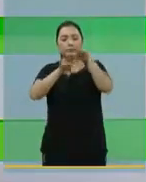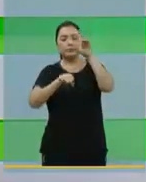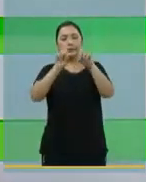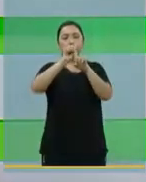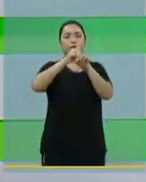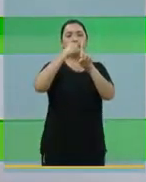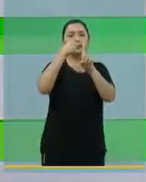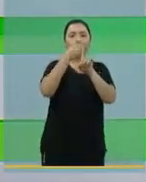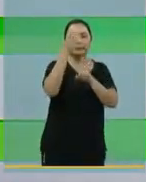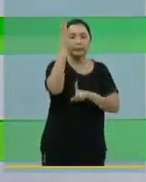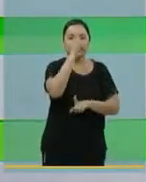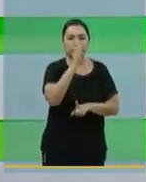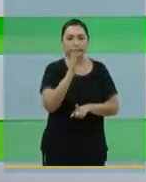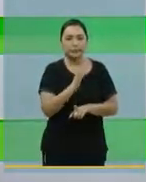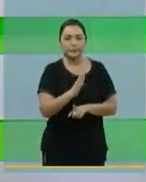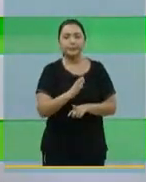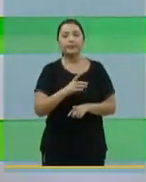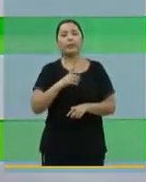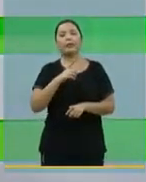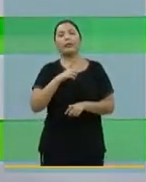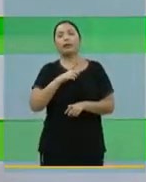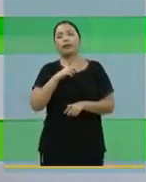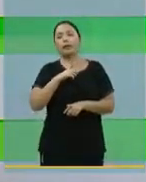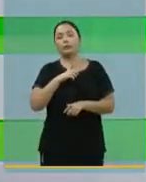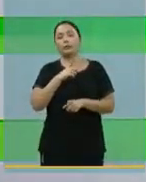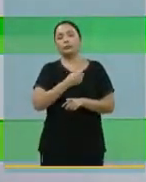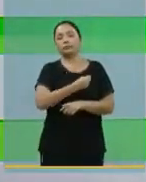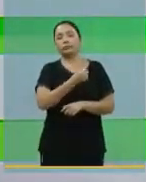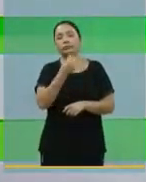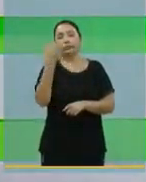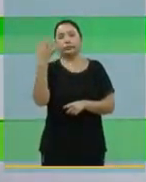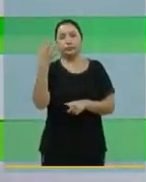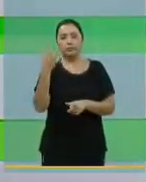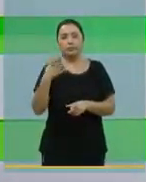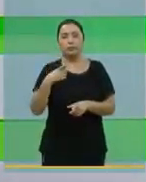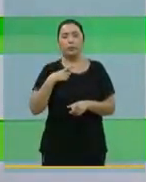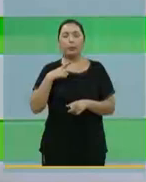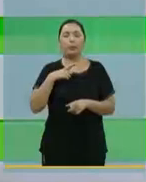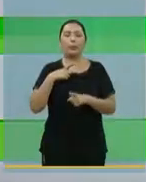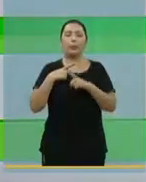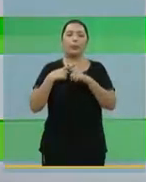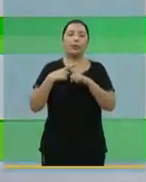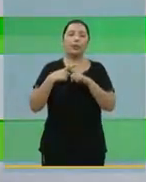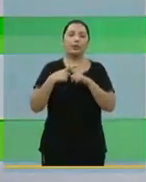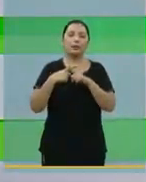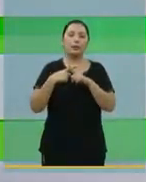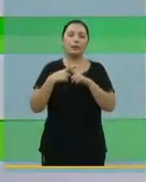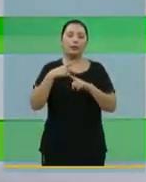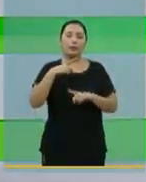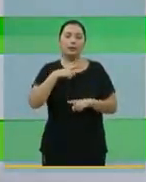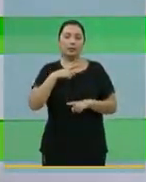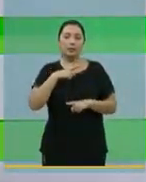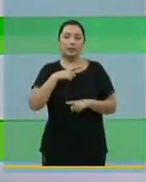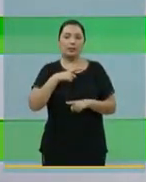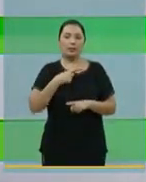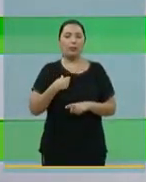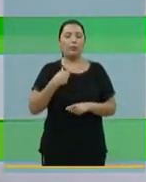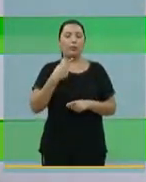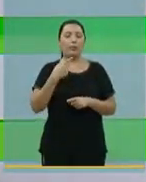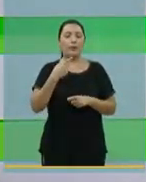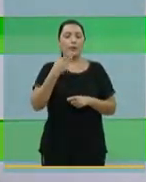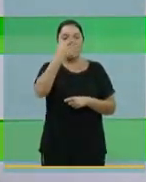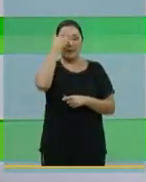país são gritantes porque nós vivemos diante de uma ilha de prosperidade e fartura